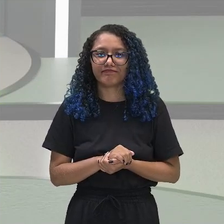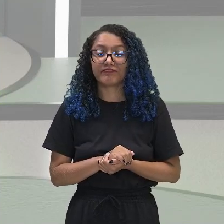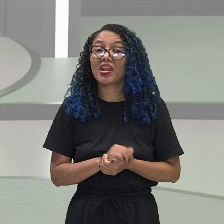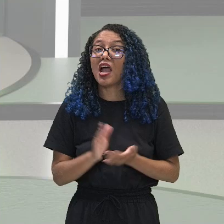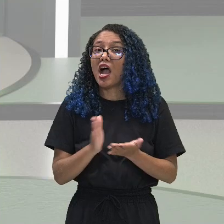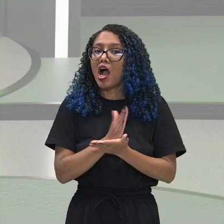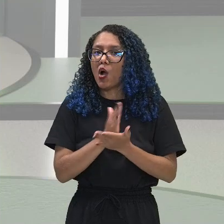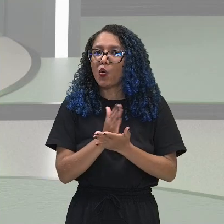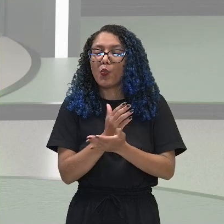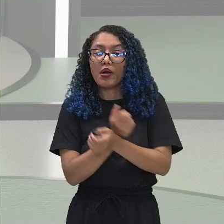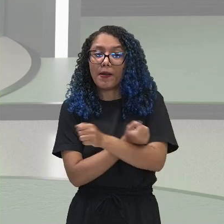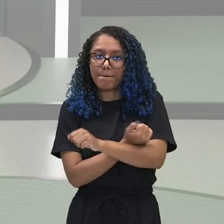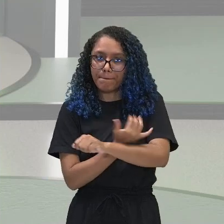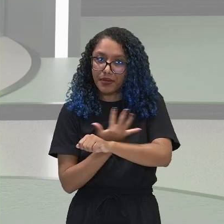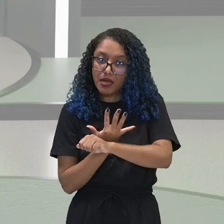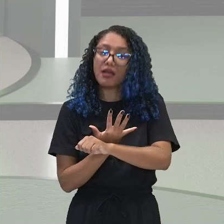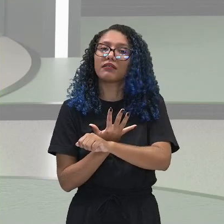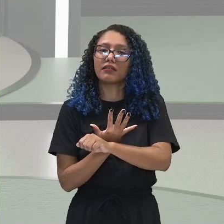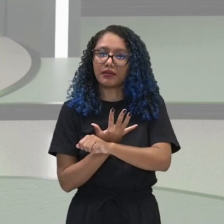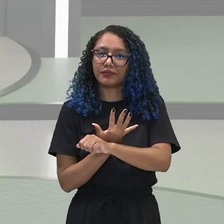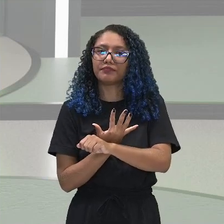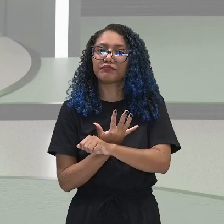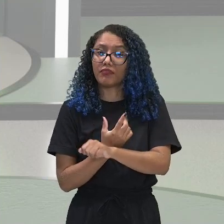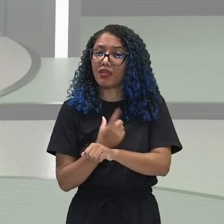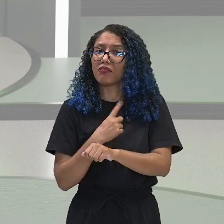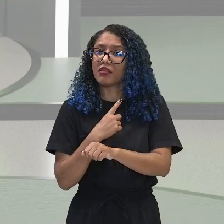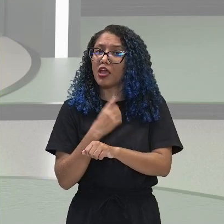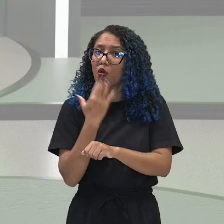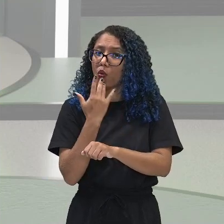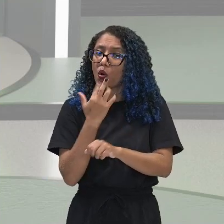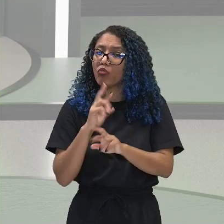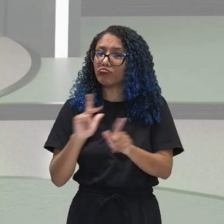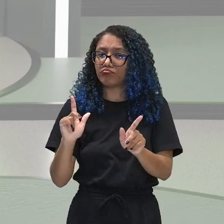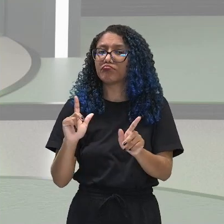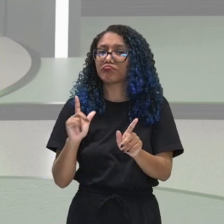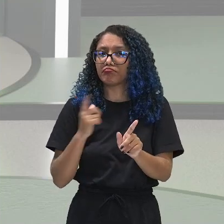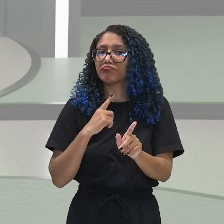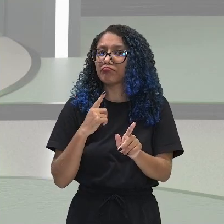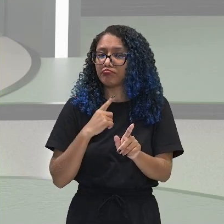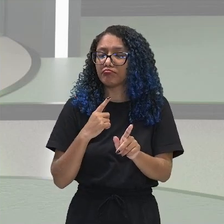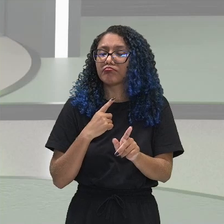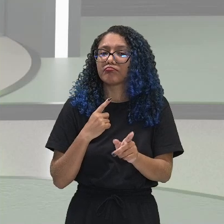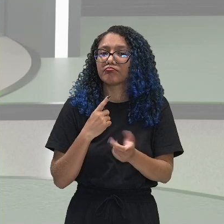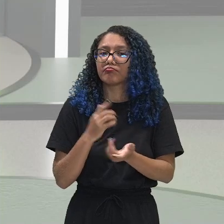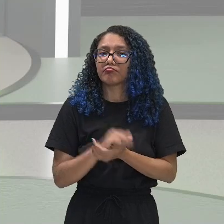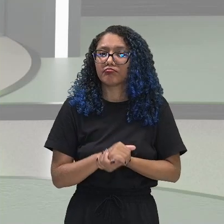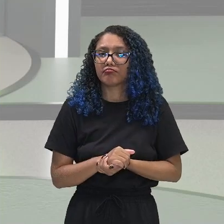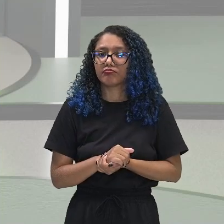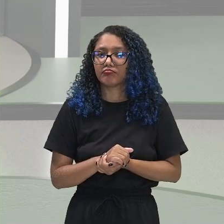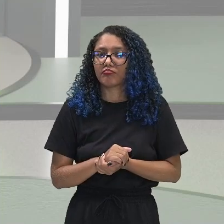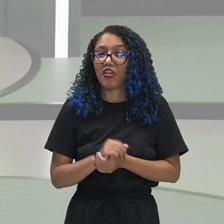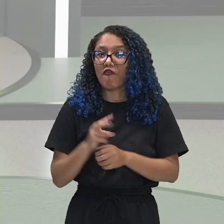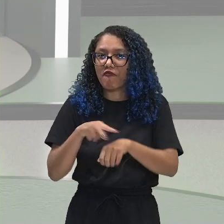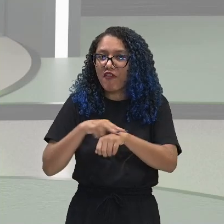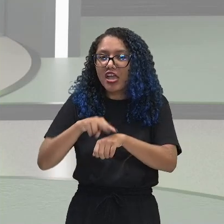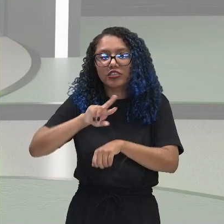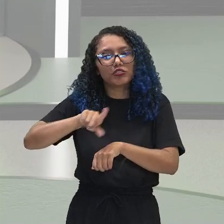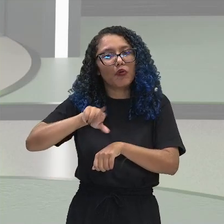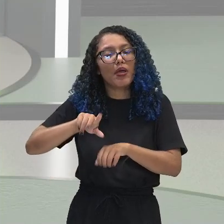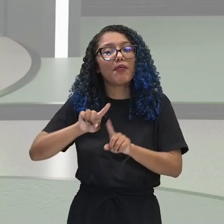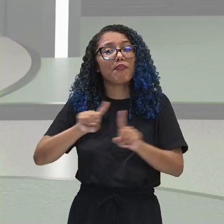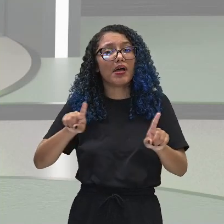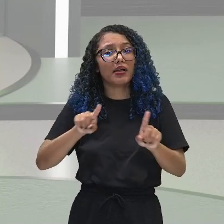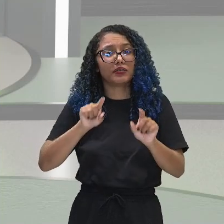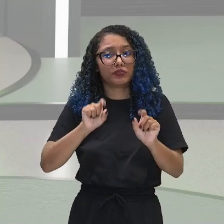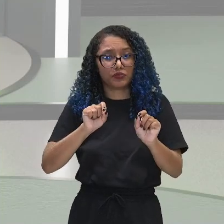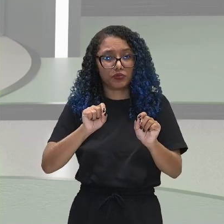representantes dos vegetais que vão ter uma coloração diferenciada do verde, mas que ainda vão